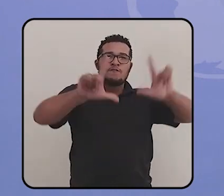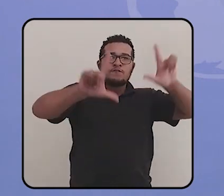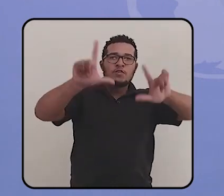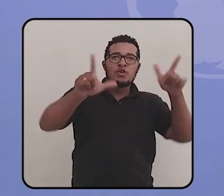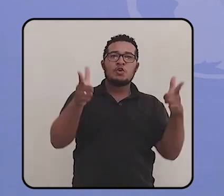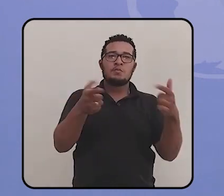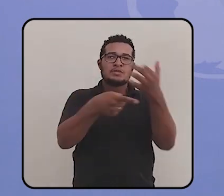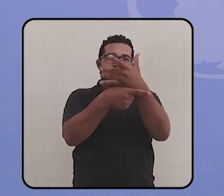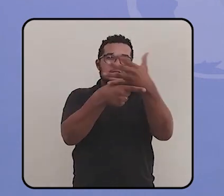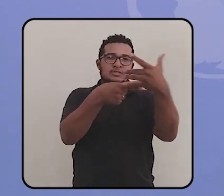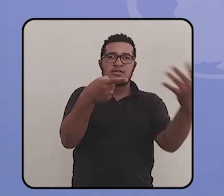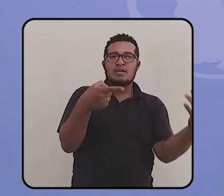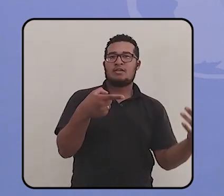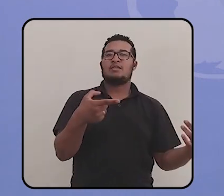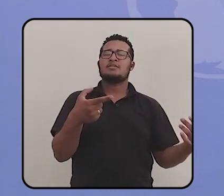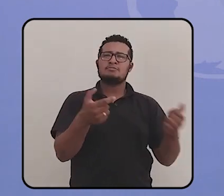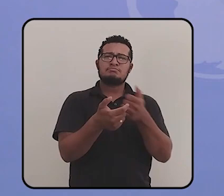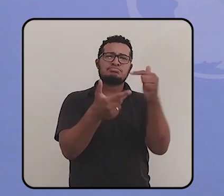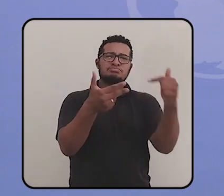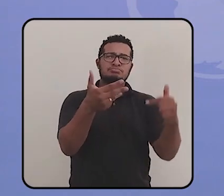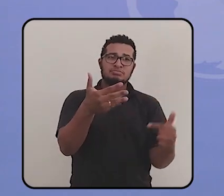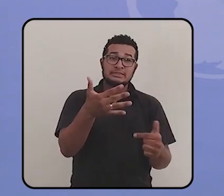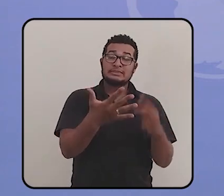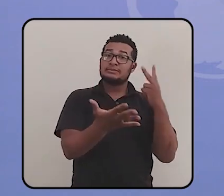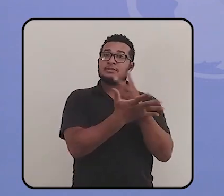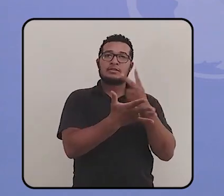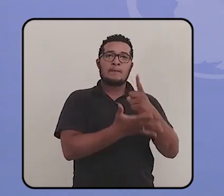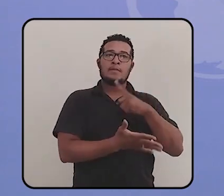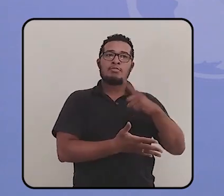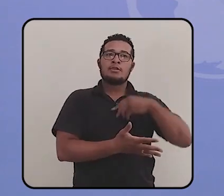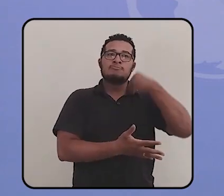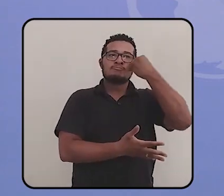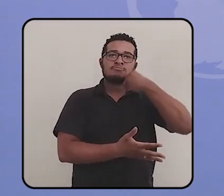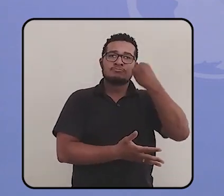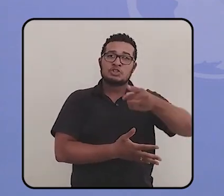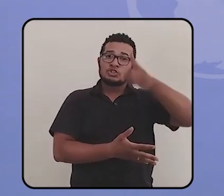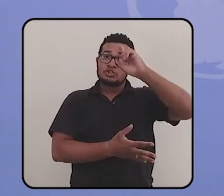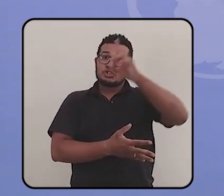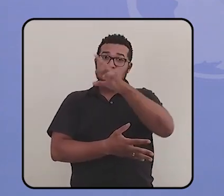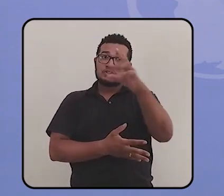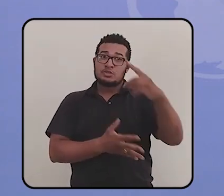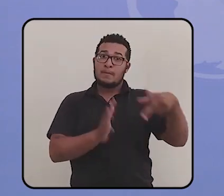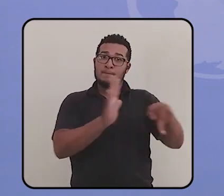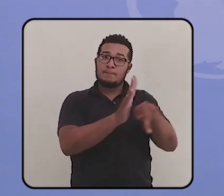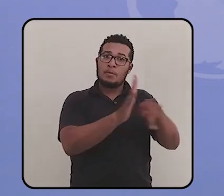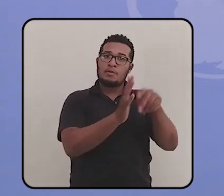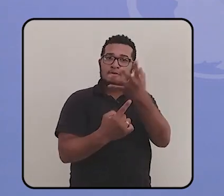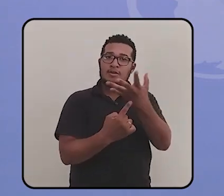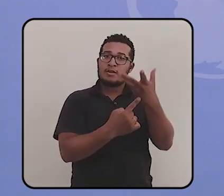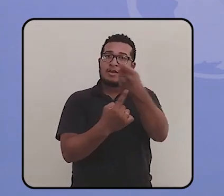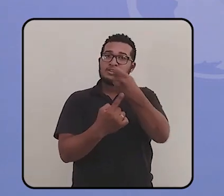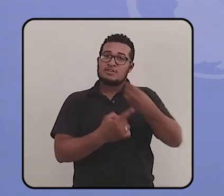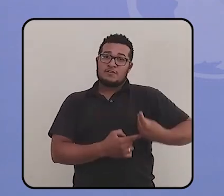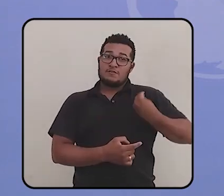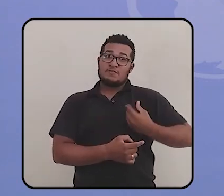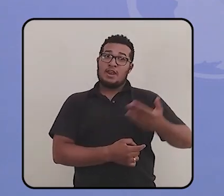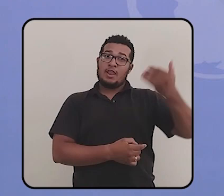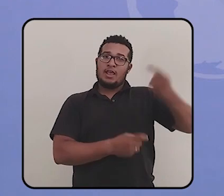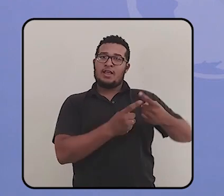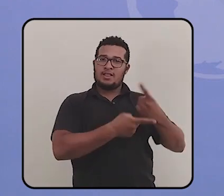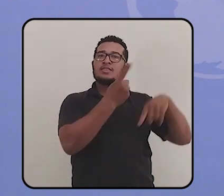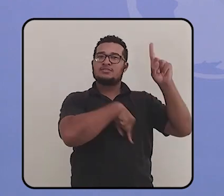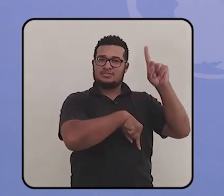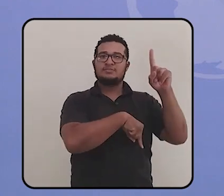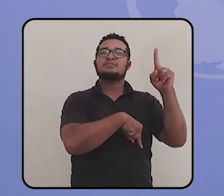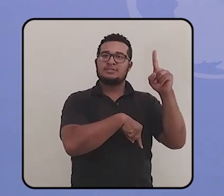nós sempre e luciando o dia-a-dia das artes criadas durante o período do renascimento comercial e